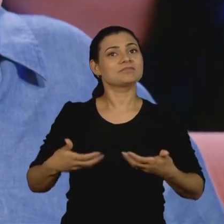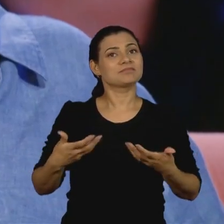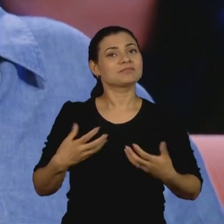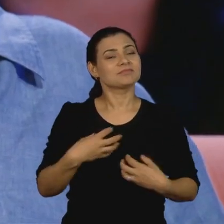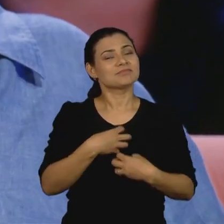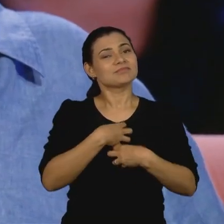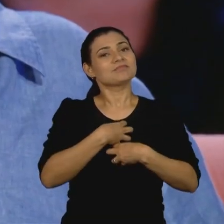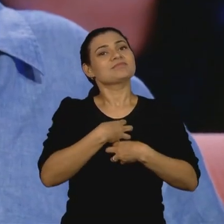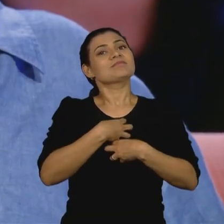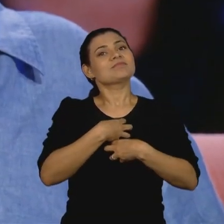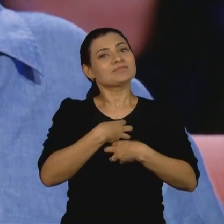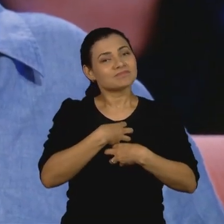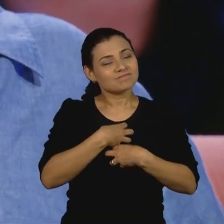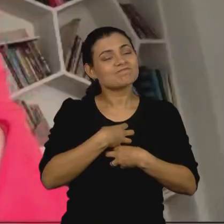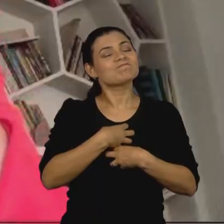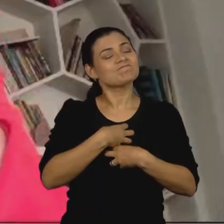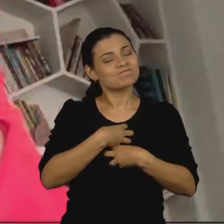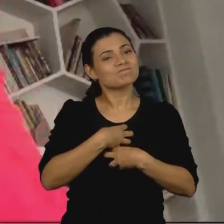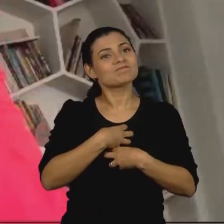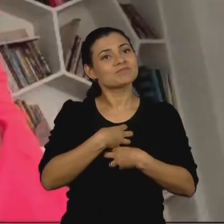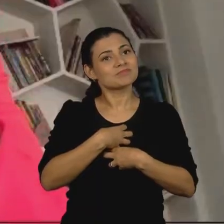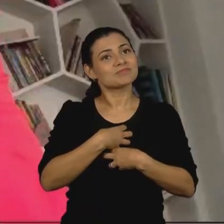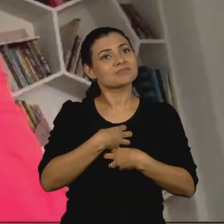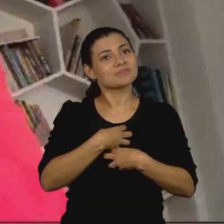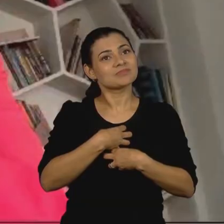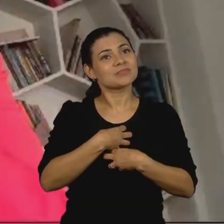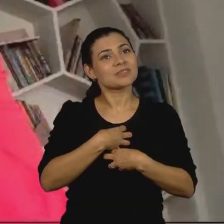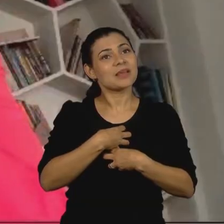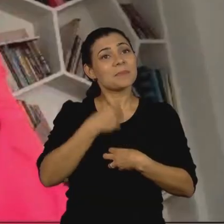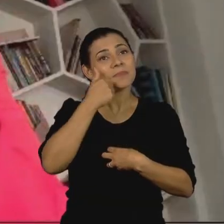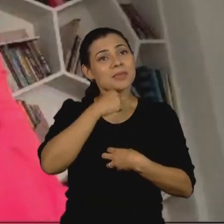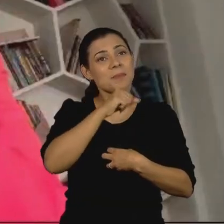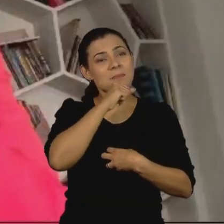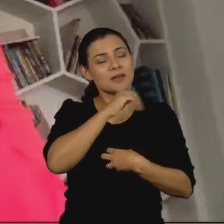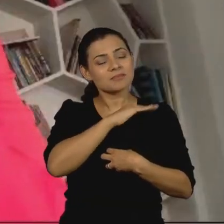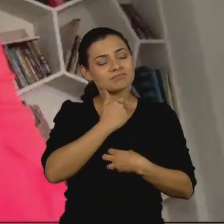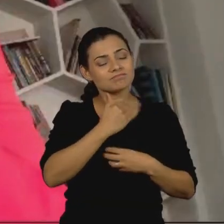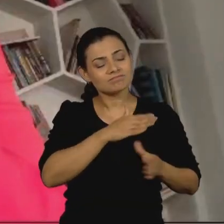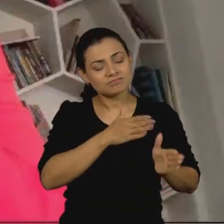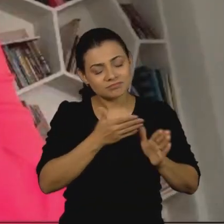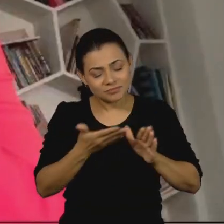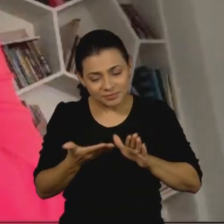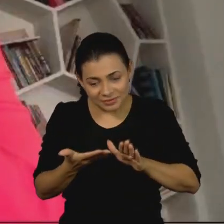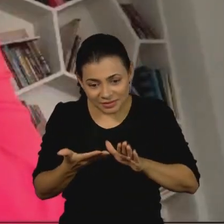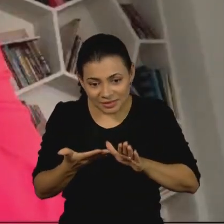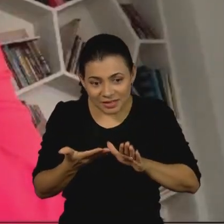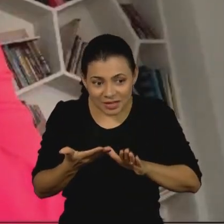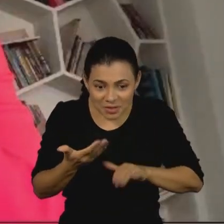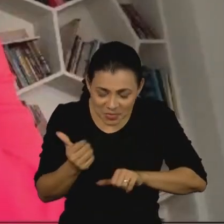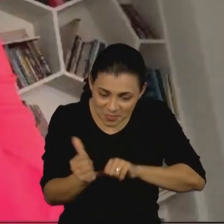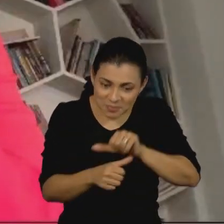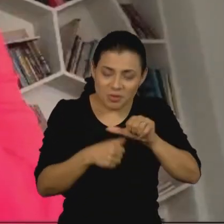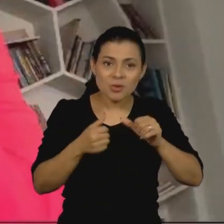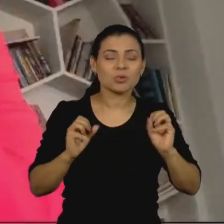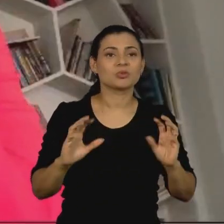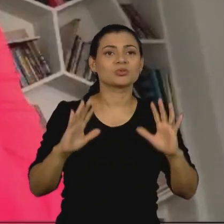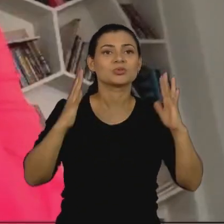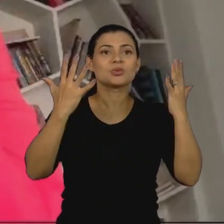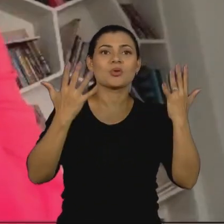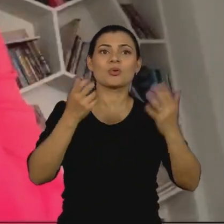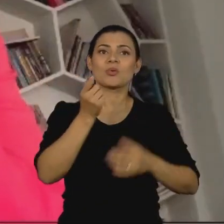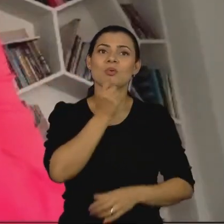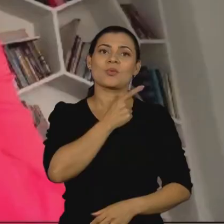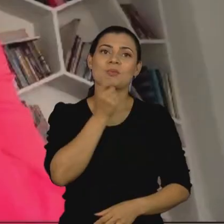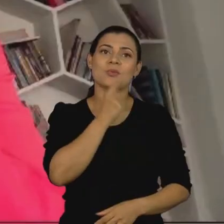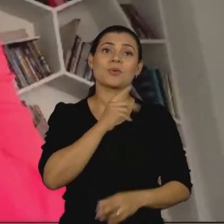assim, Eu ressignifiquei a partida da minha mãe através do meu show de humor